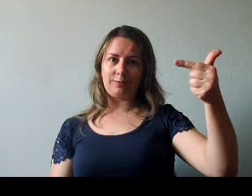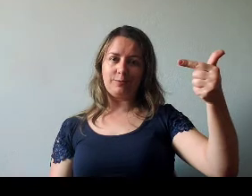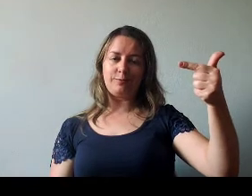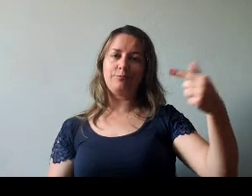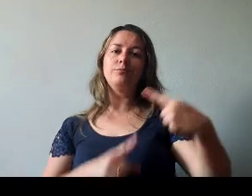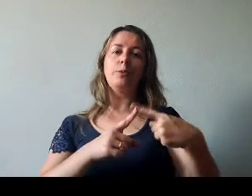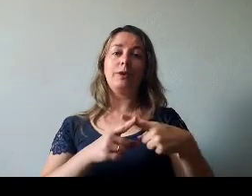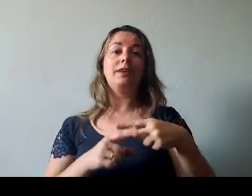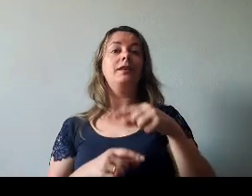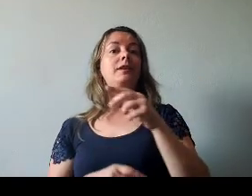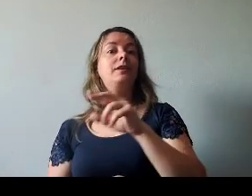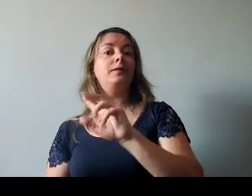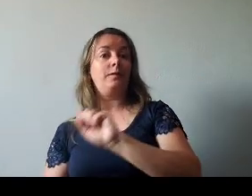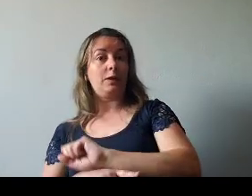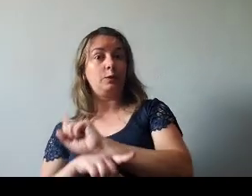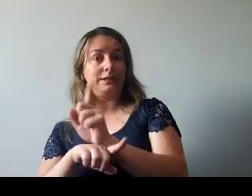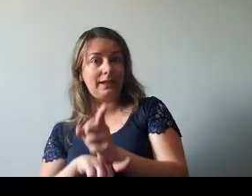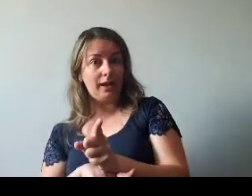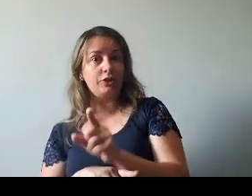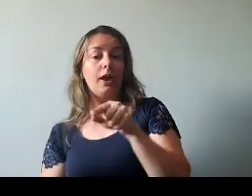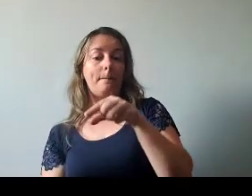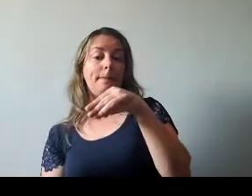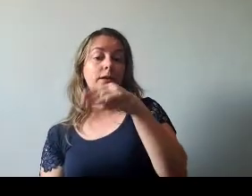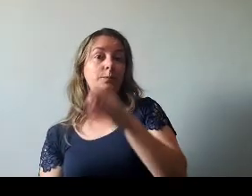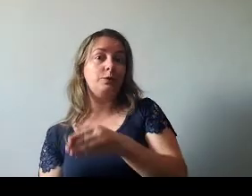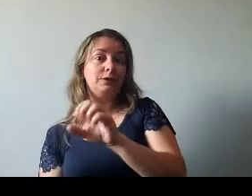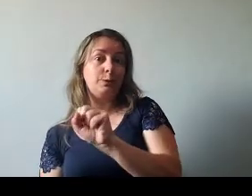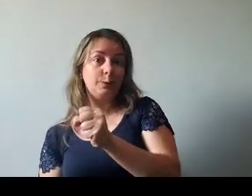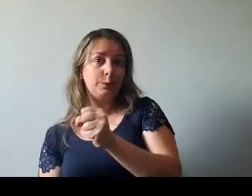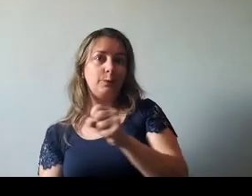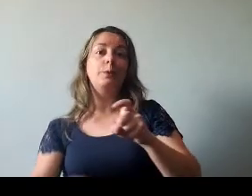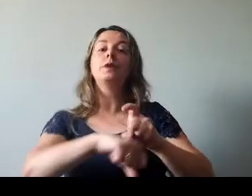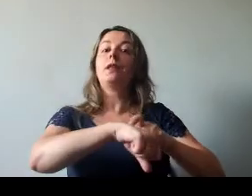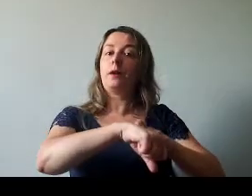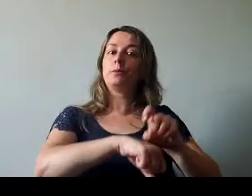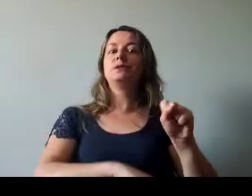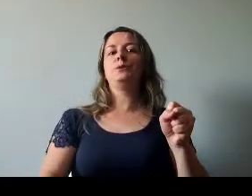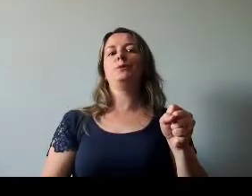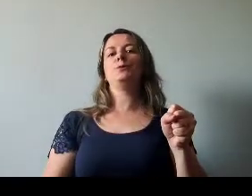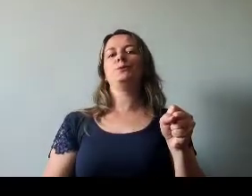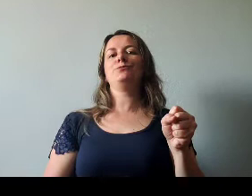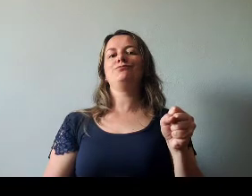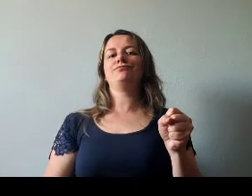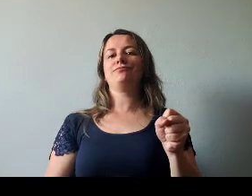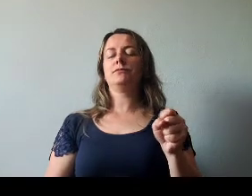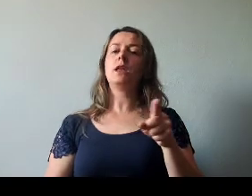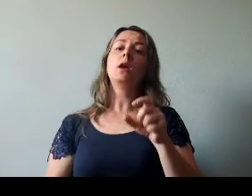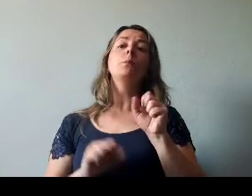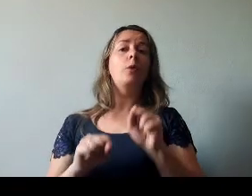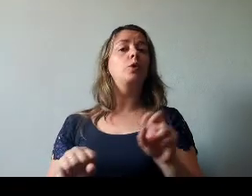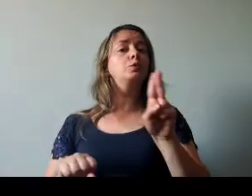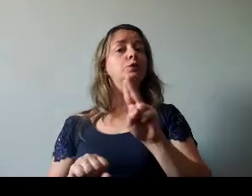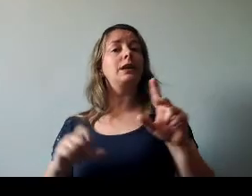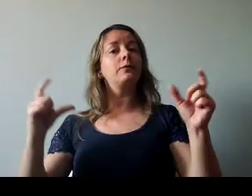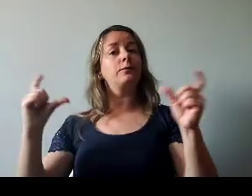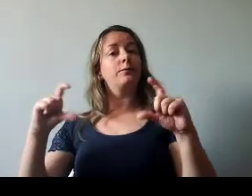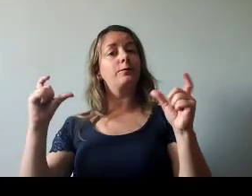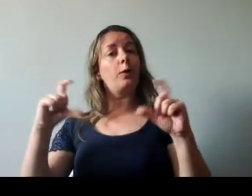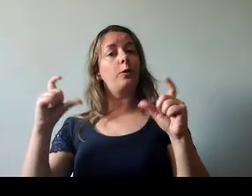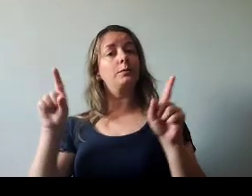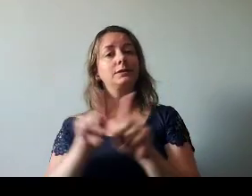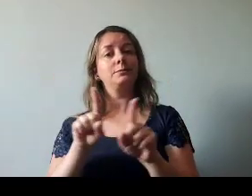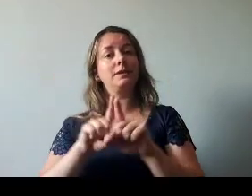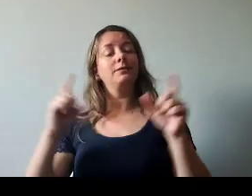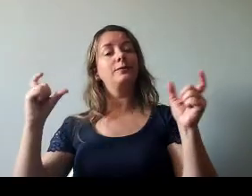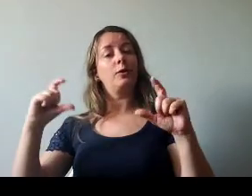segundo e o tempo estava em segundos. Se quiserem, pode usar também a fórmula direto da aceleração. Dá a